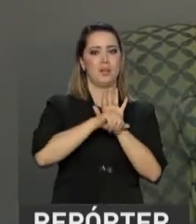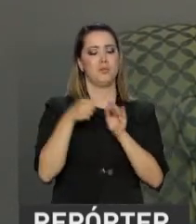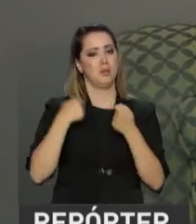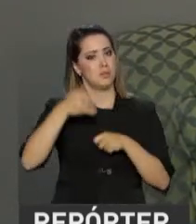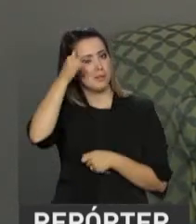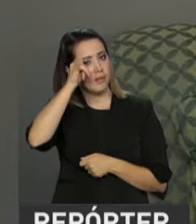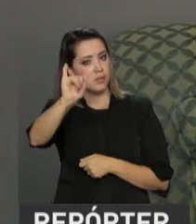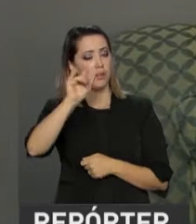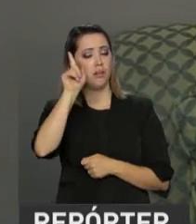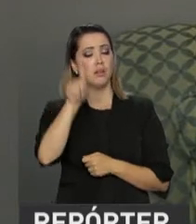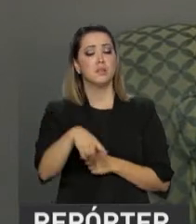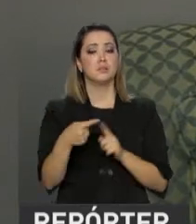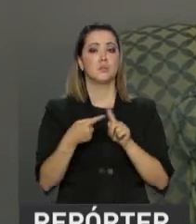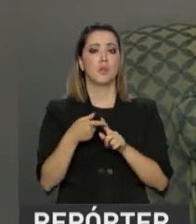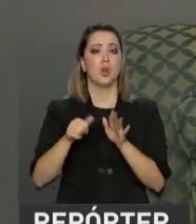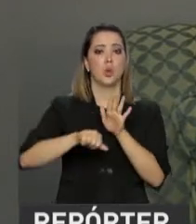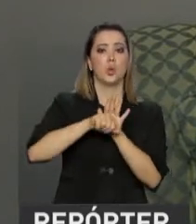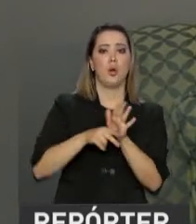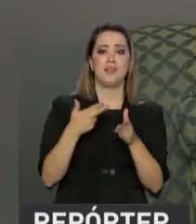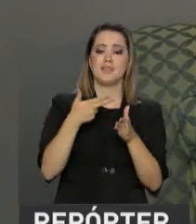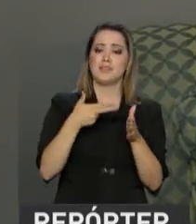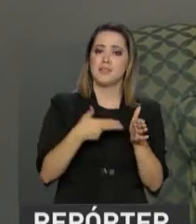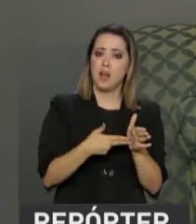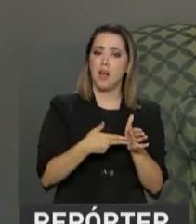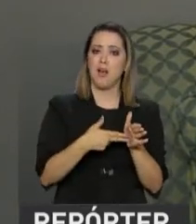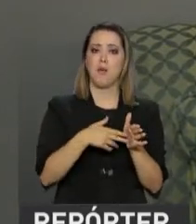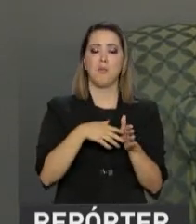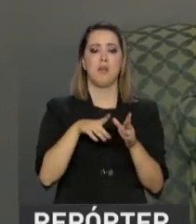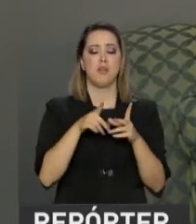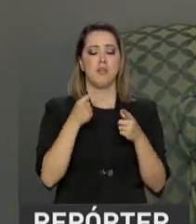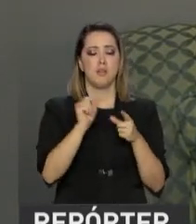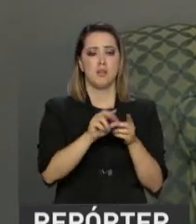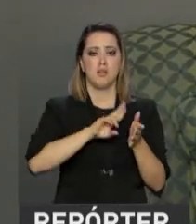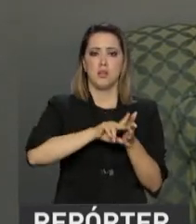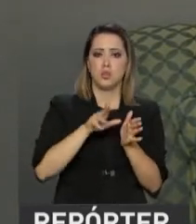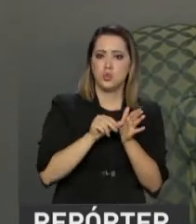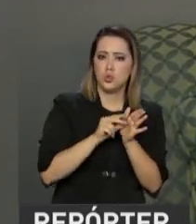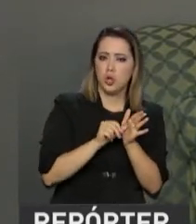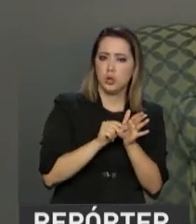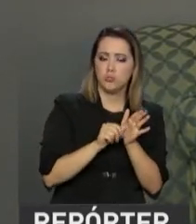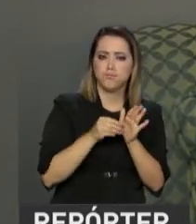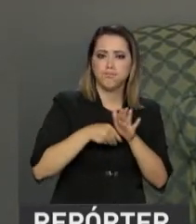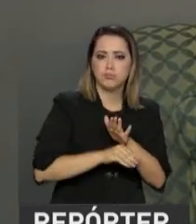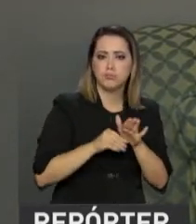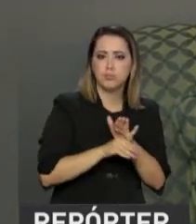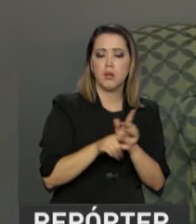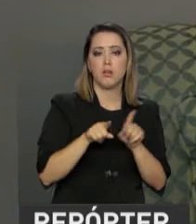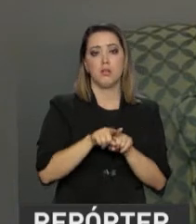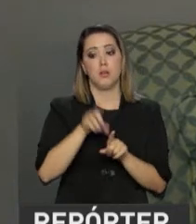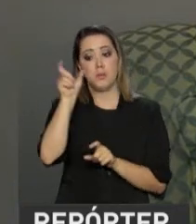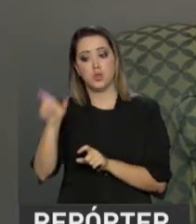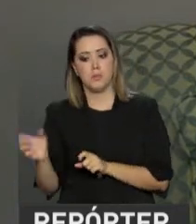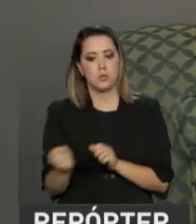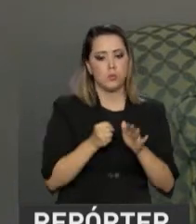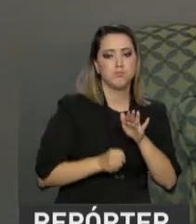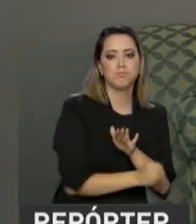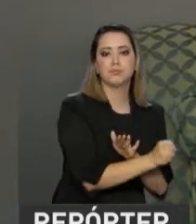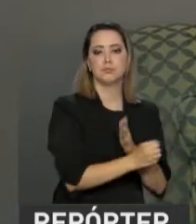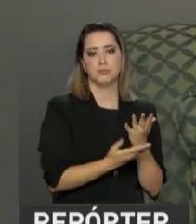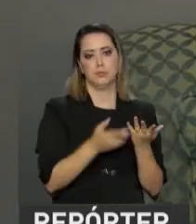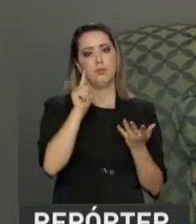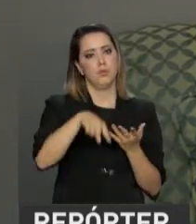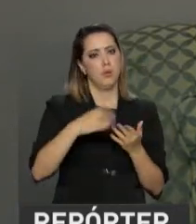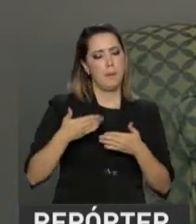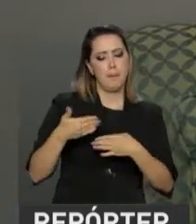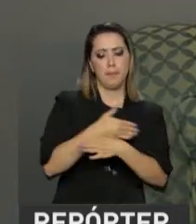no curto prazo, drogas, armas, colarinho branco, crimes financeiros e tráfico de pessoas, são crimes transnacionais, além